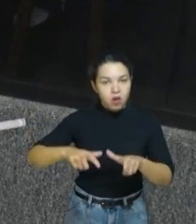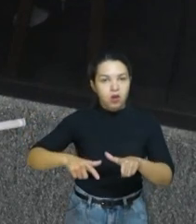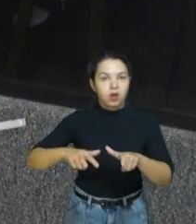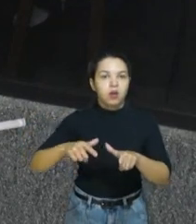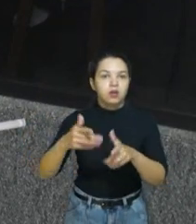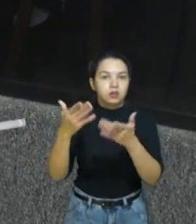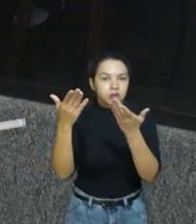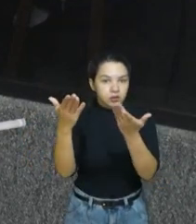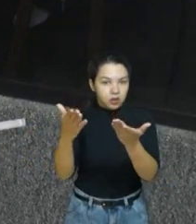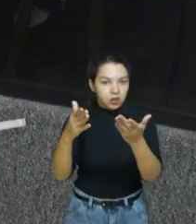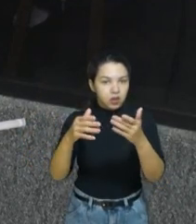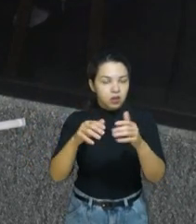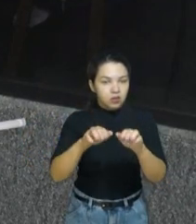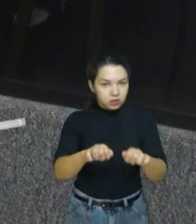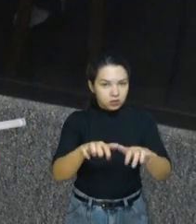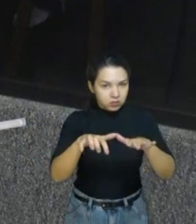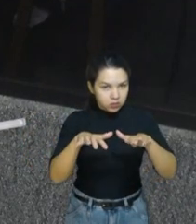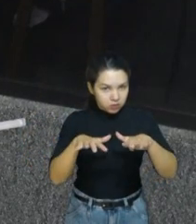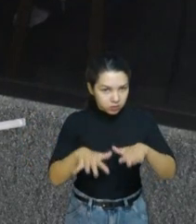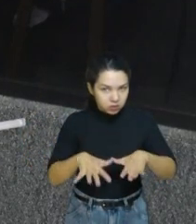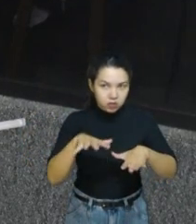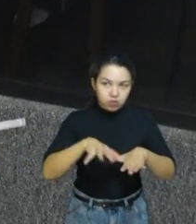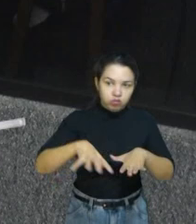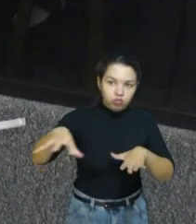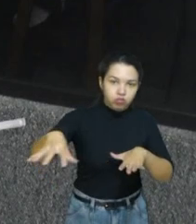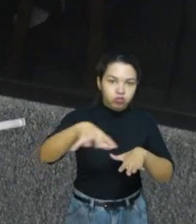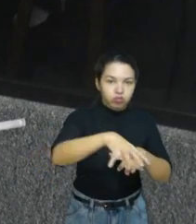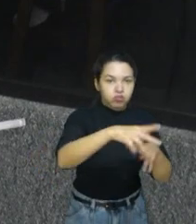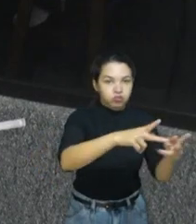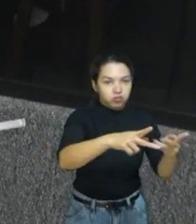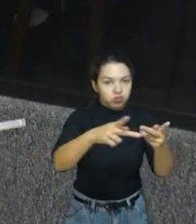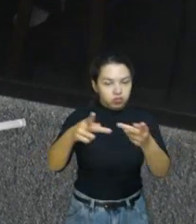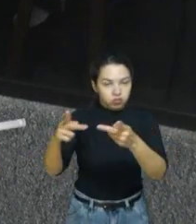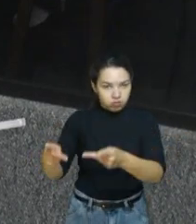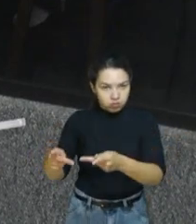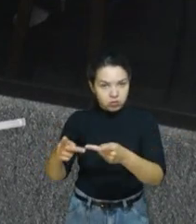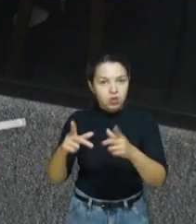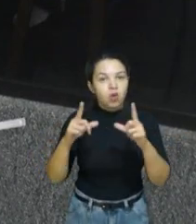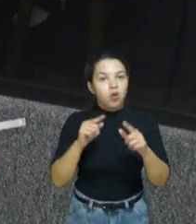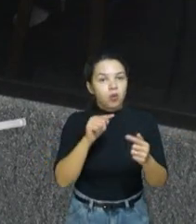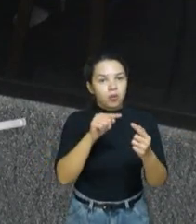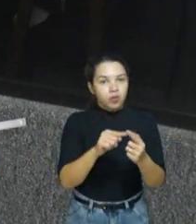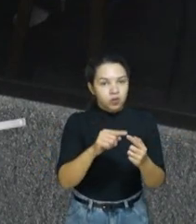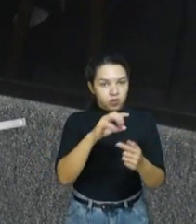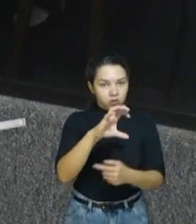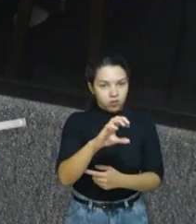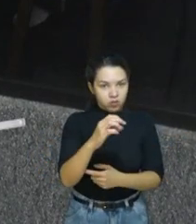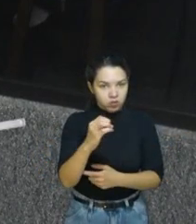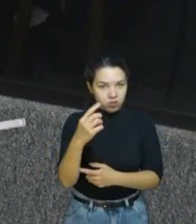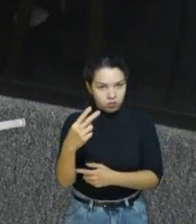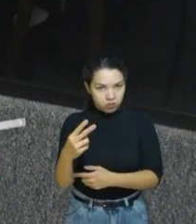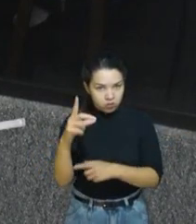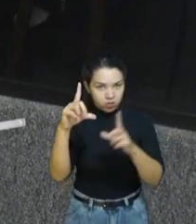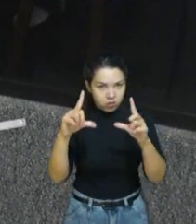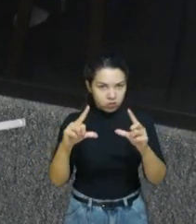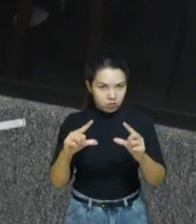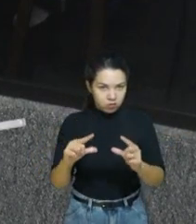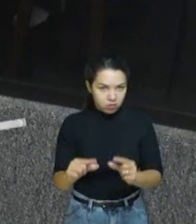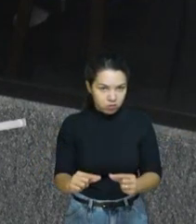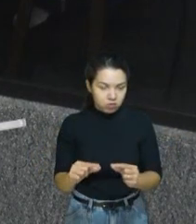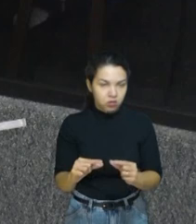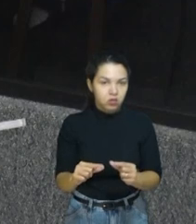itinerantes estão ocorrendo, com o objetivo de compensar a emissão de gás carbônico causado pelo deslocamento dos carros dos